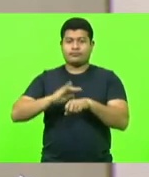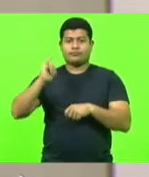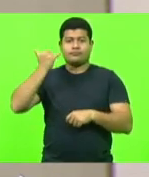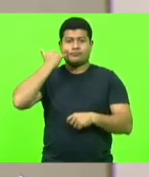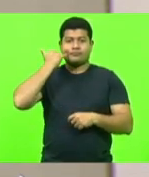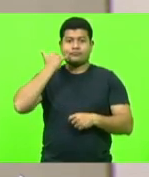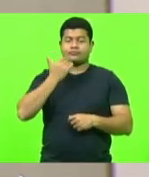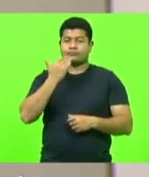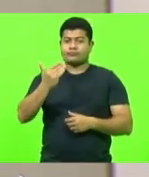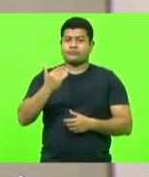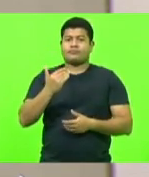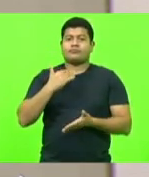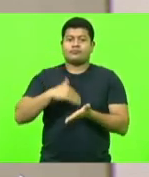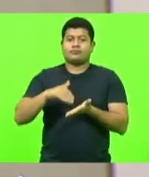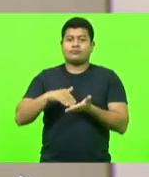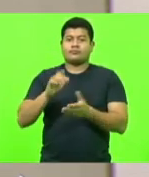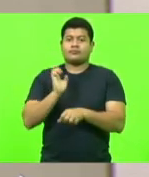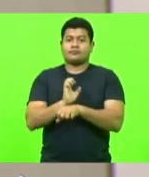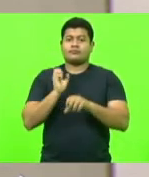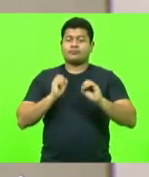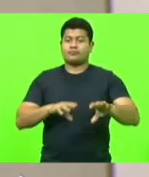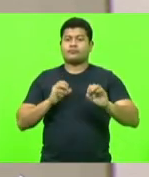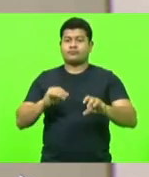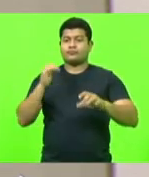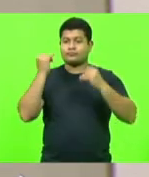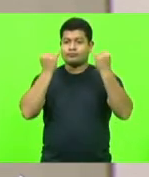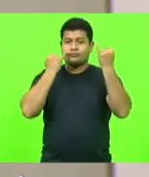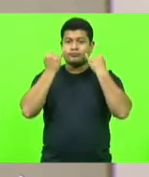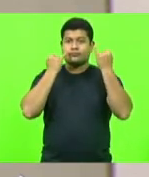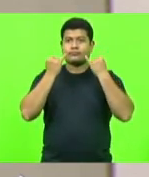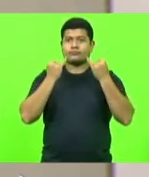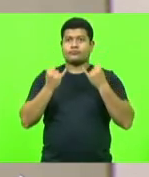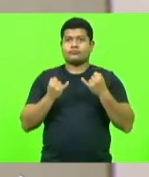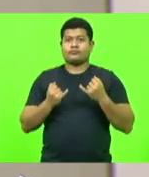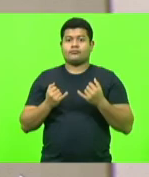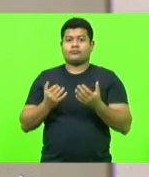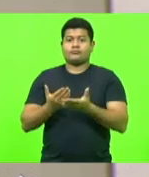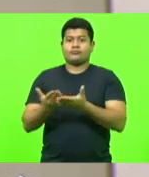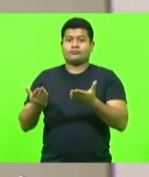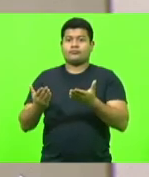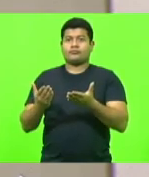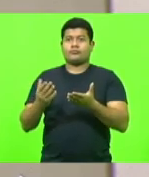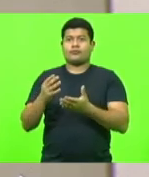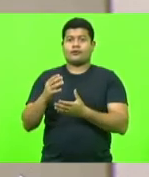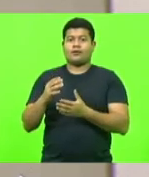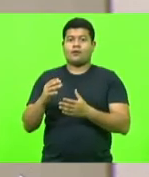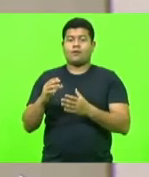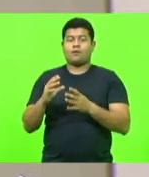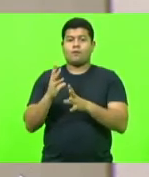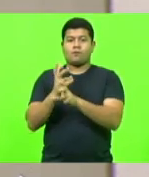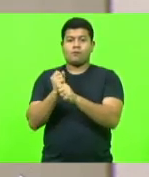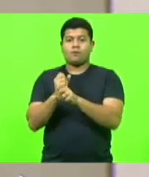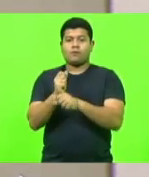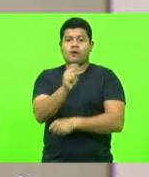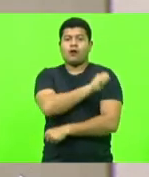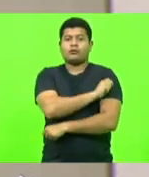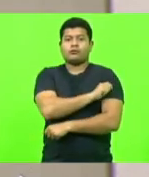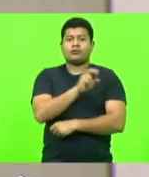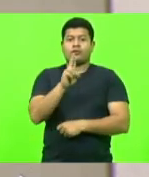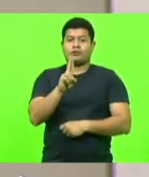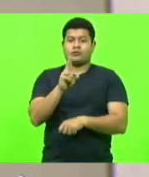Lopes, solicitando ao secretário de Estado da Educação informações acerca da composição do quadro de alunos da UDESC, em